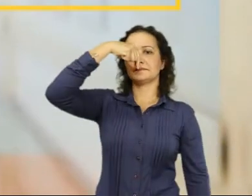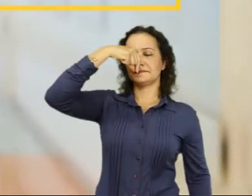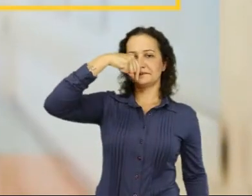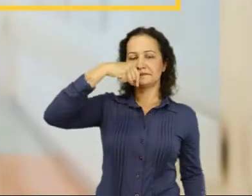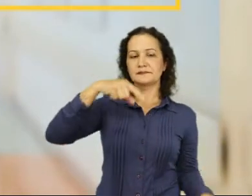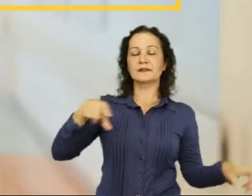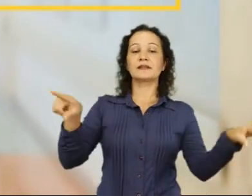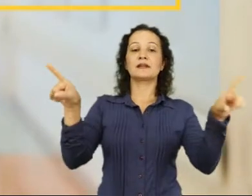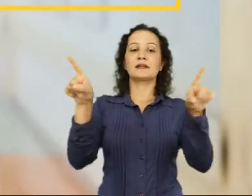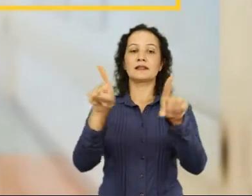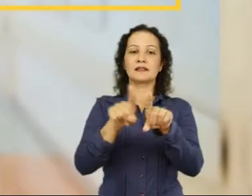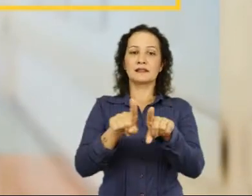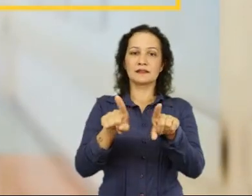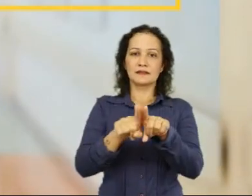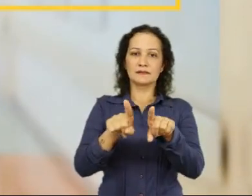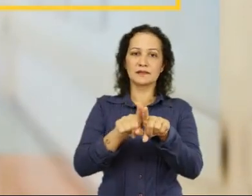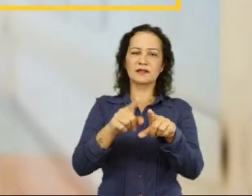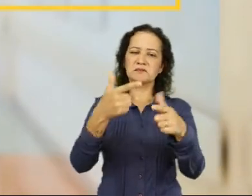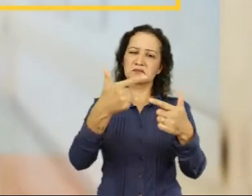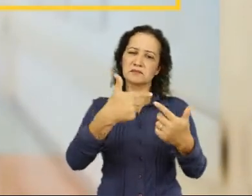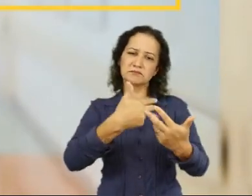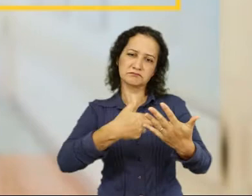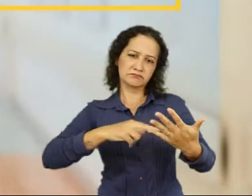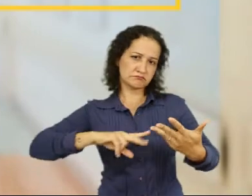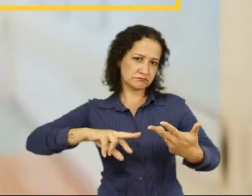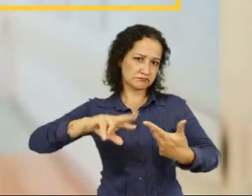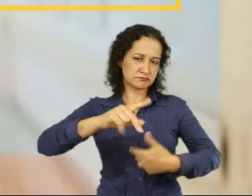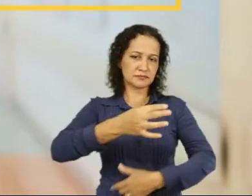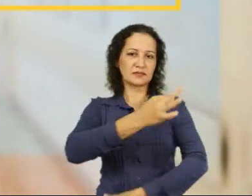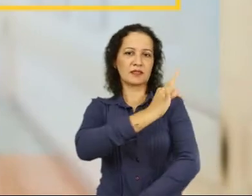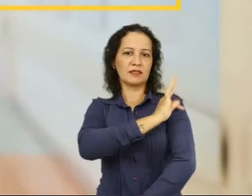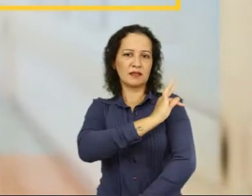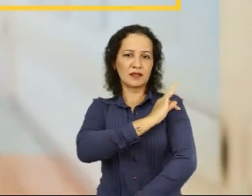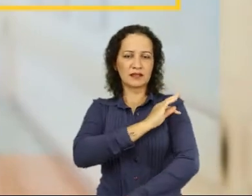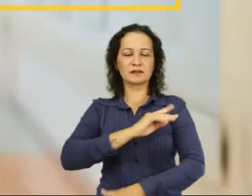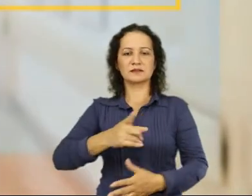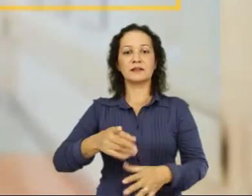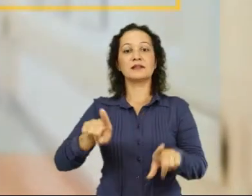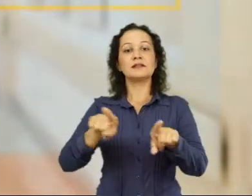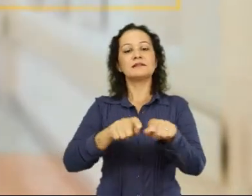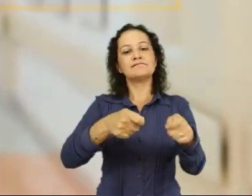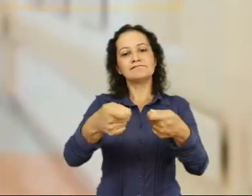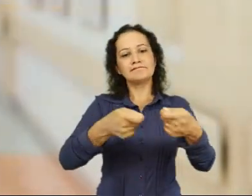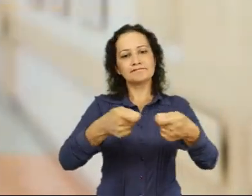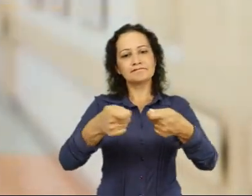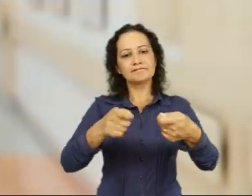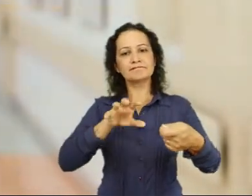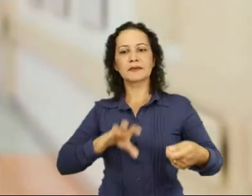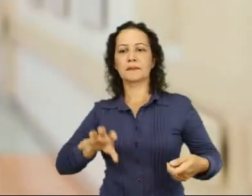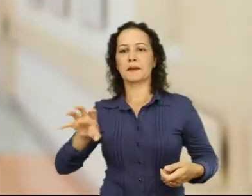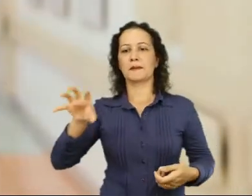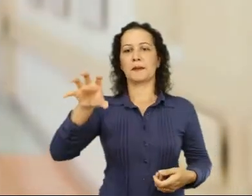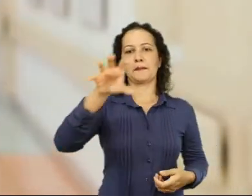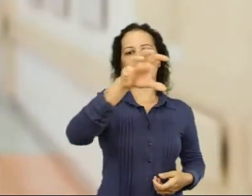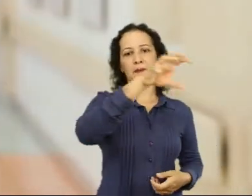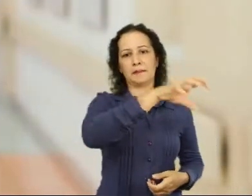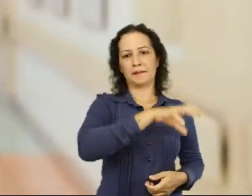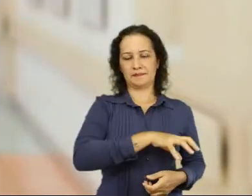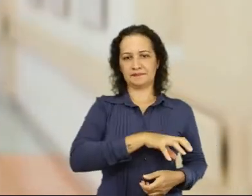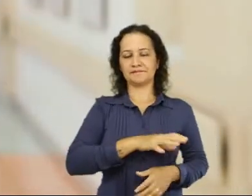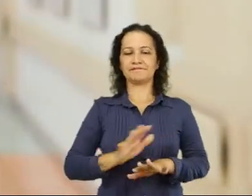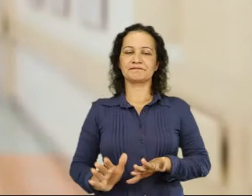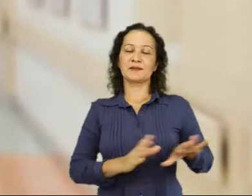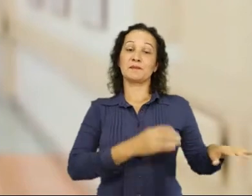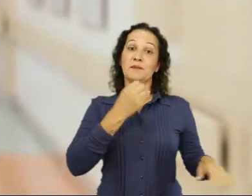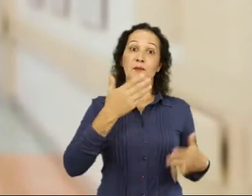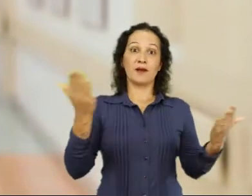gestos, entre outras informações técnicas, e também o gerenciamento da rede de frios. Bem, nessa aula nós trabalhamos